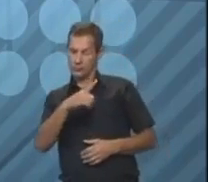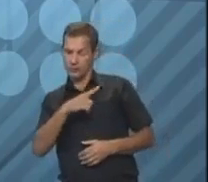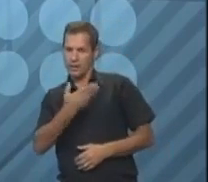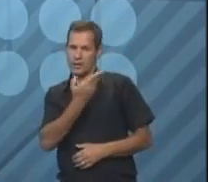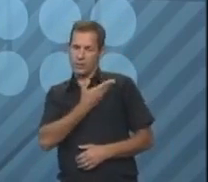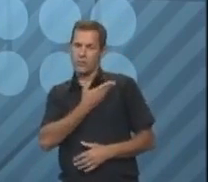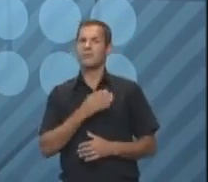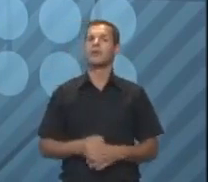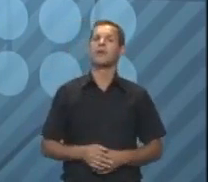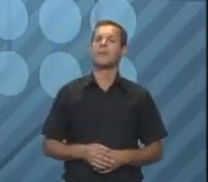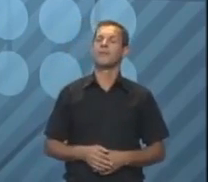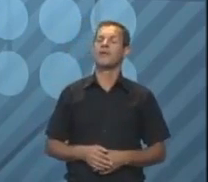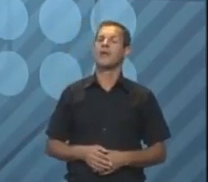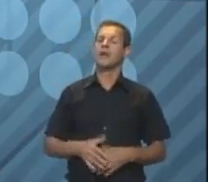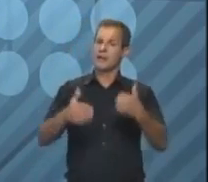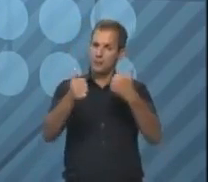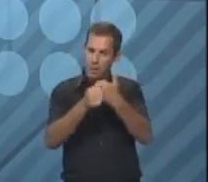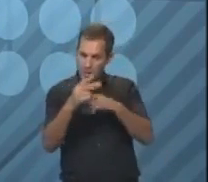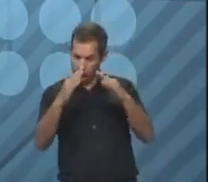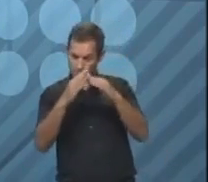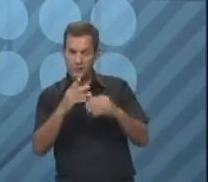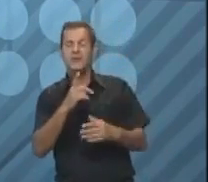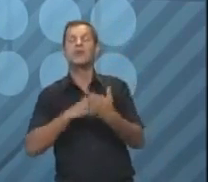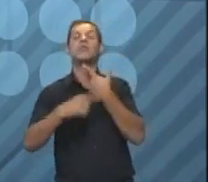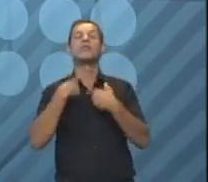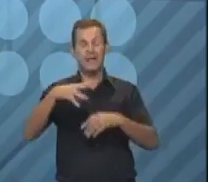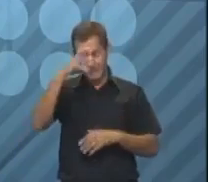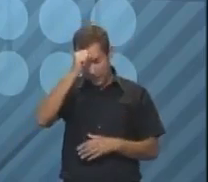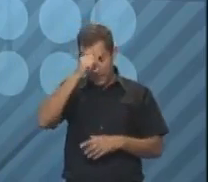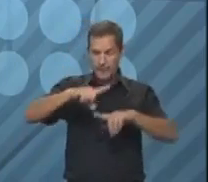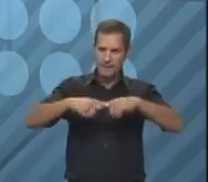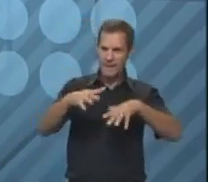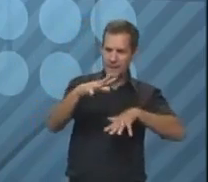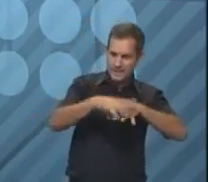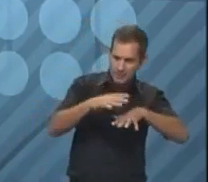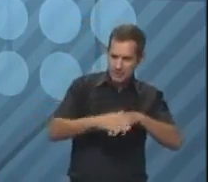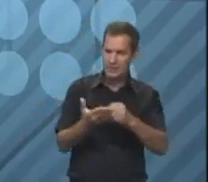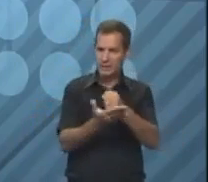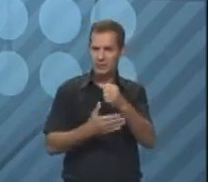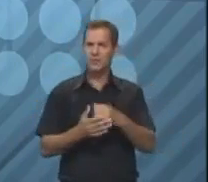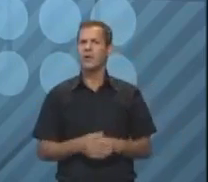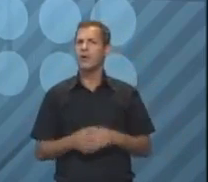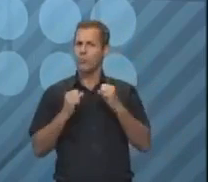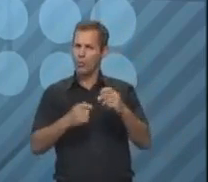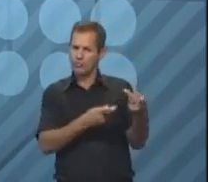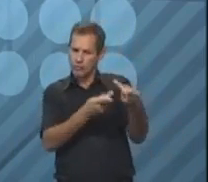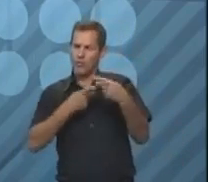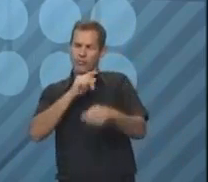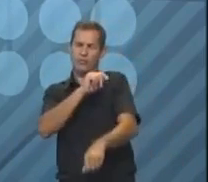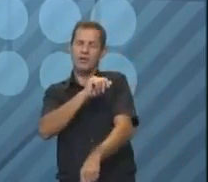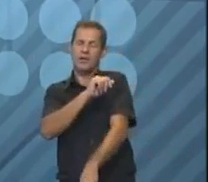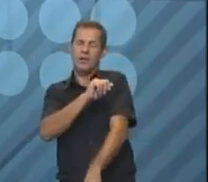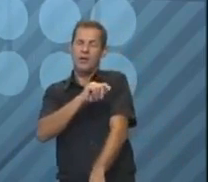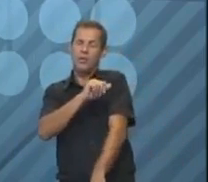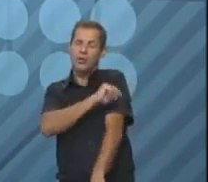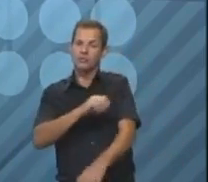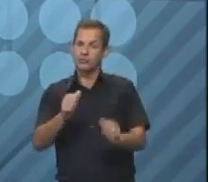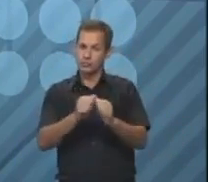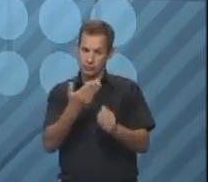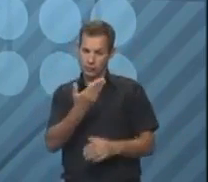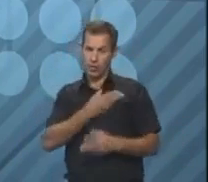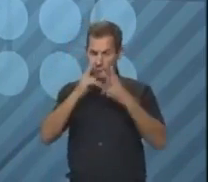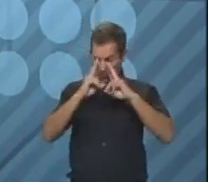algum amigo próximo a você, que está interessado em aprender mais sobre matemática básica, você pode convidá-lo até ir ao Polo